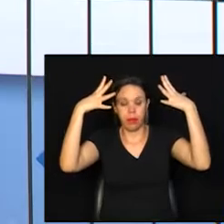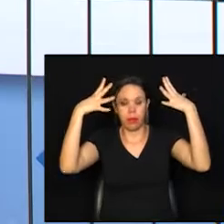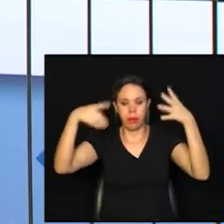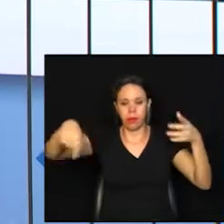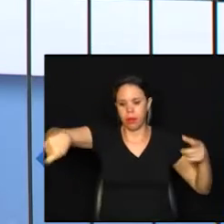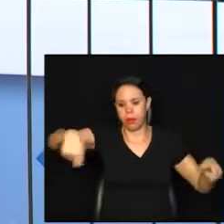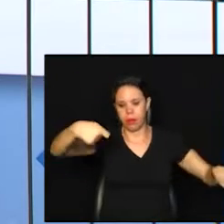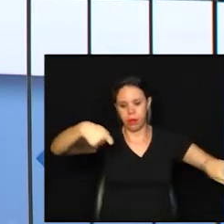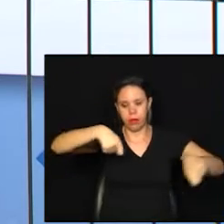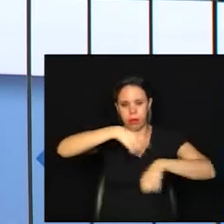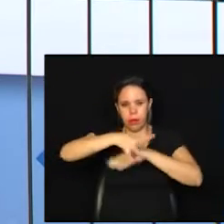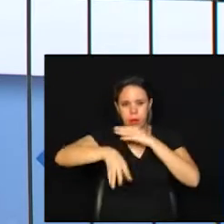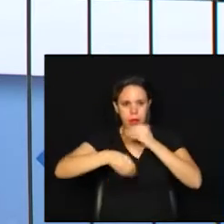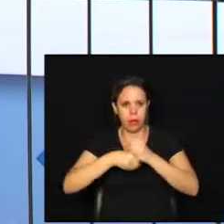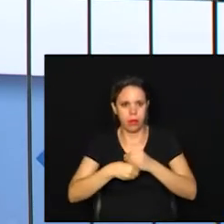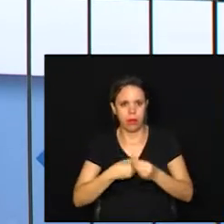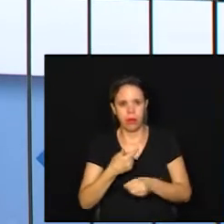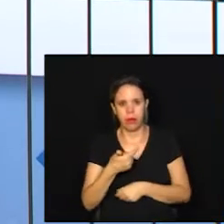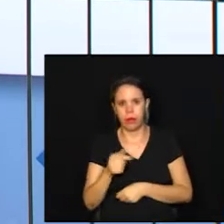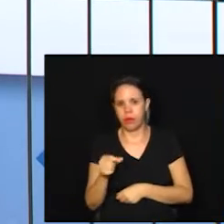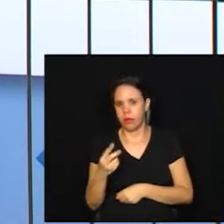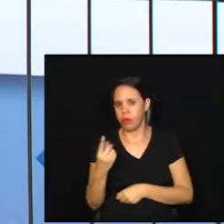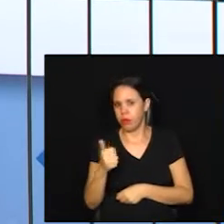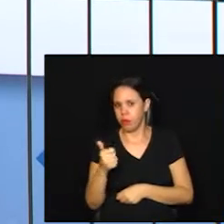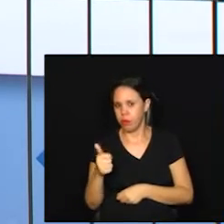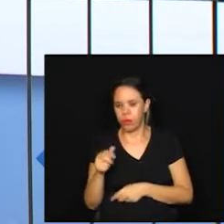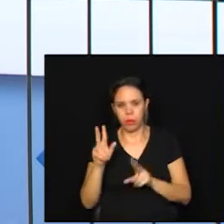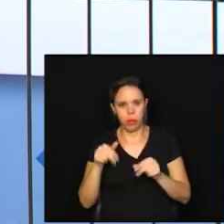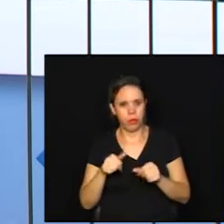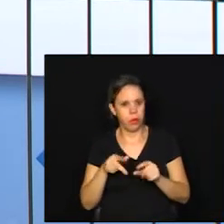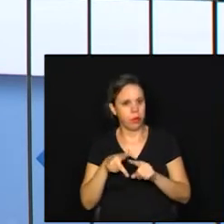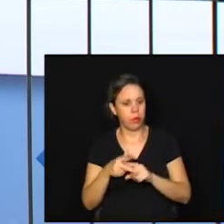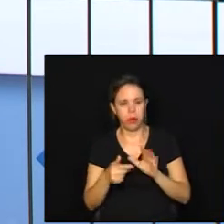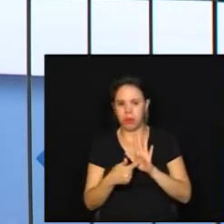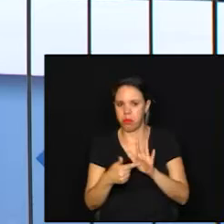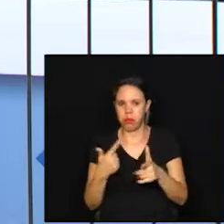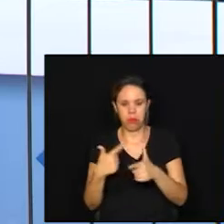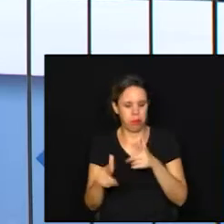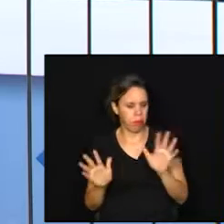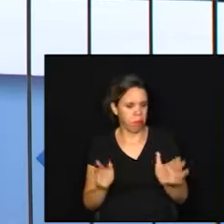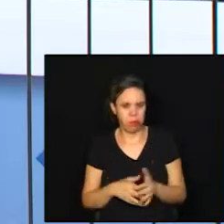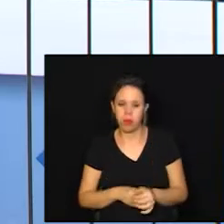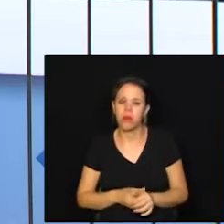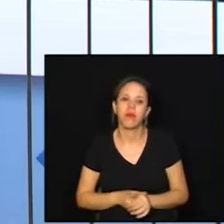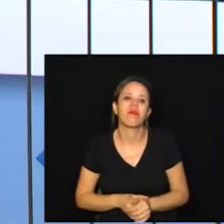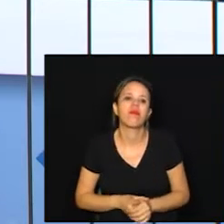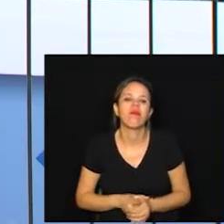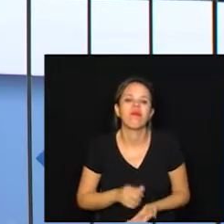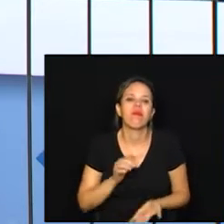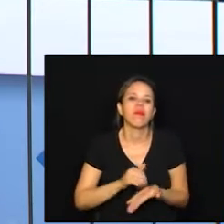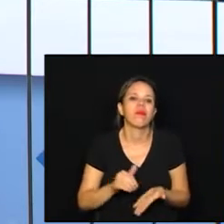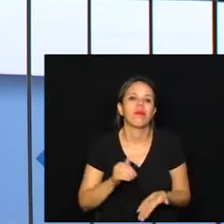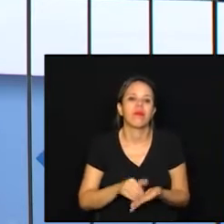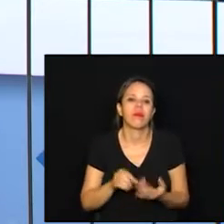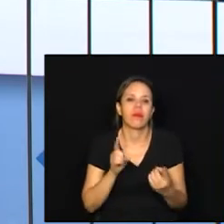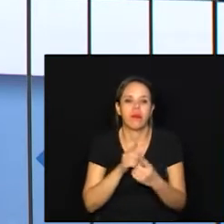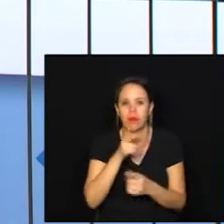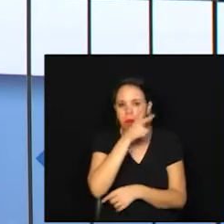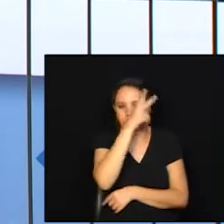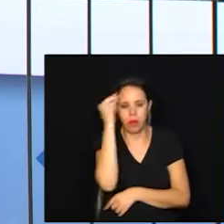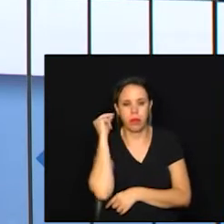foi implantada em 2011 e até então nunca havia apresentado nenhum tipo de problema. A Secretaria de Serviços